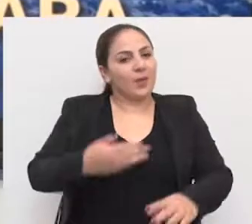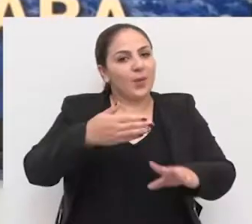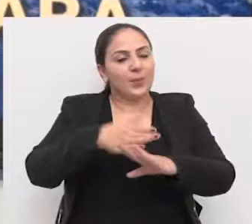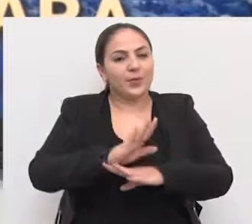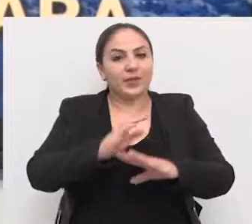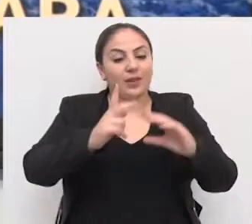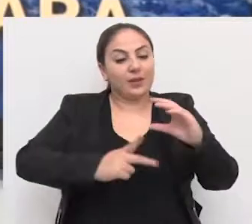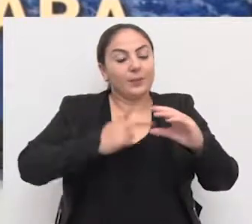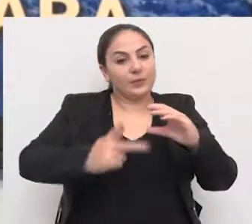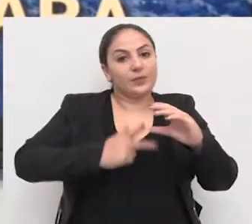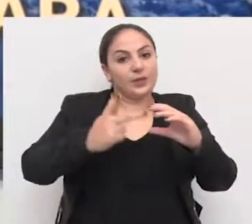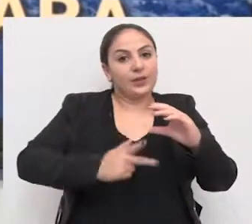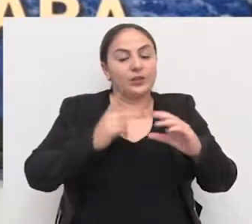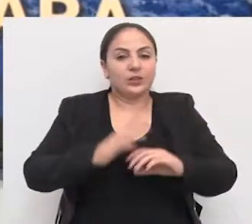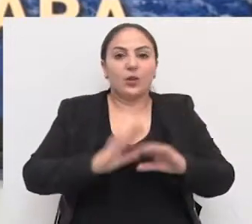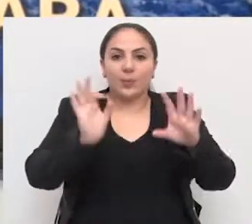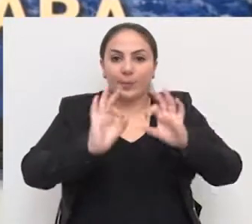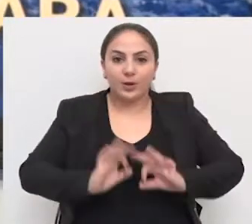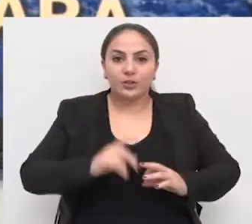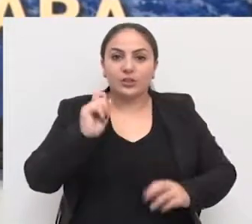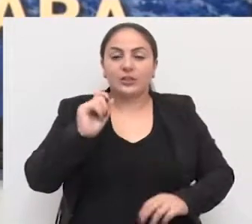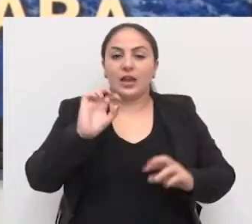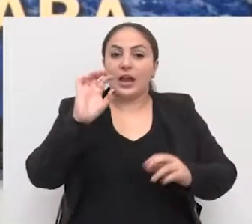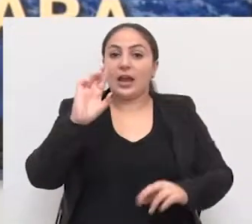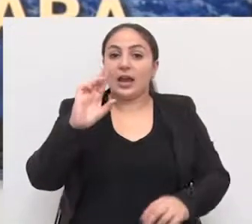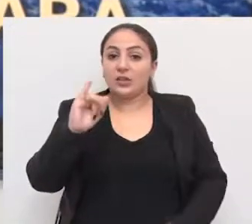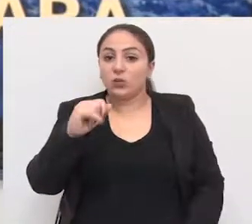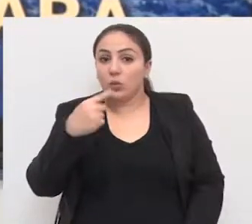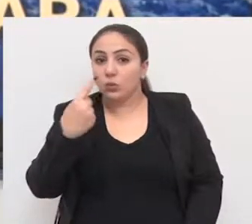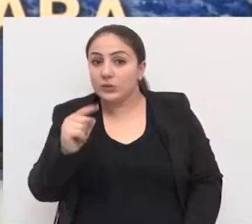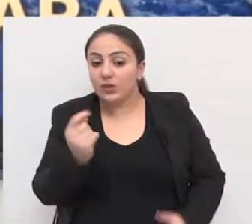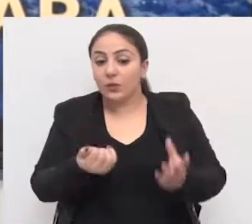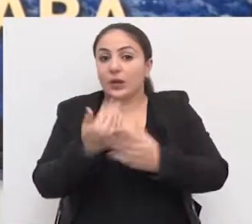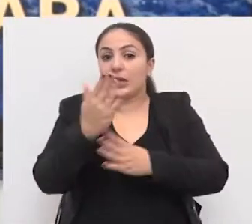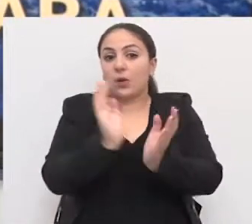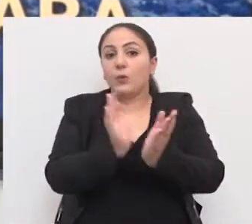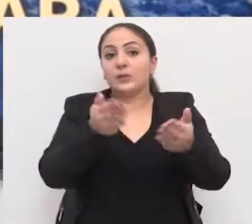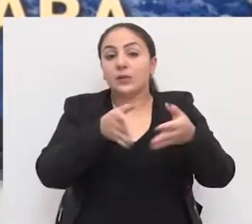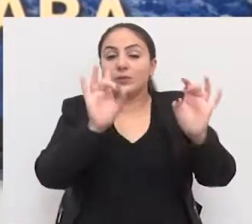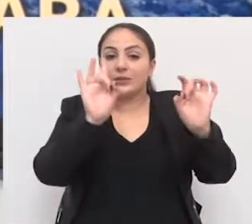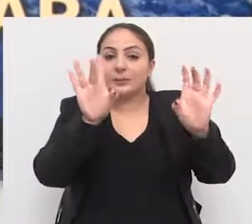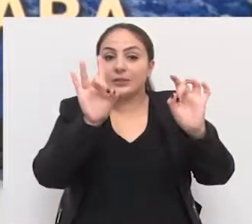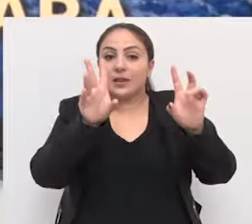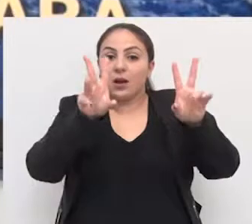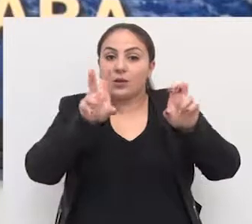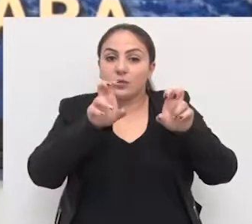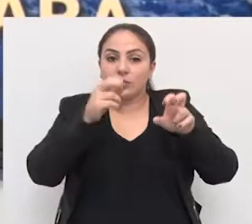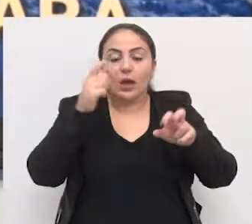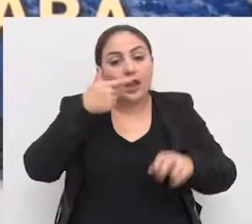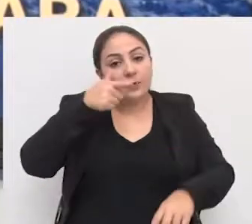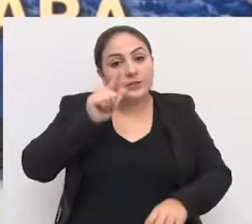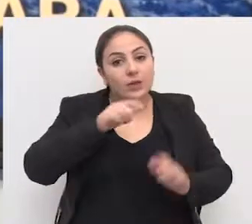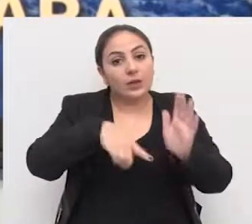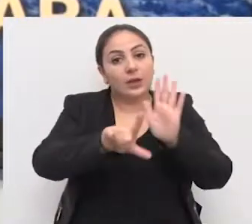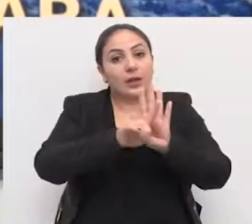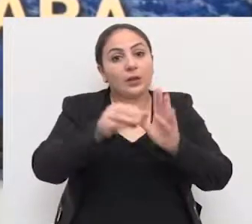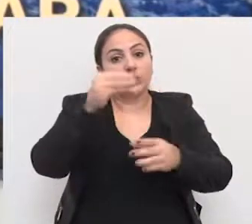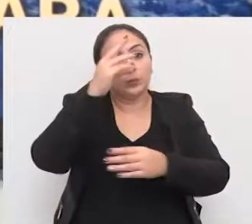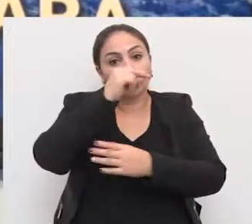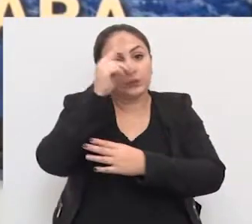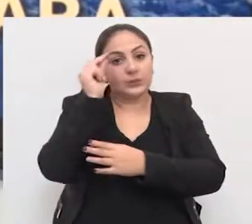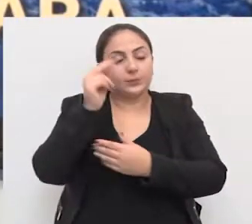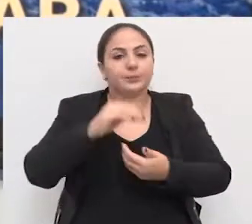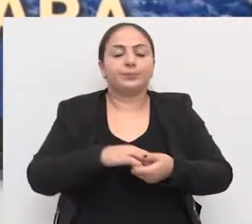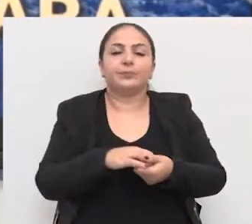Foi aprovado na Câmara de Vereadores o projeto de resolução que cria a Comissão Especial para a Revisão Legal